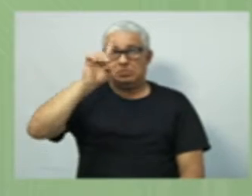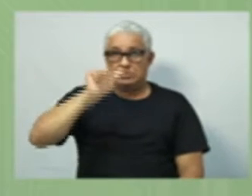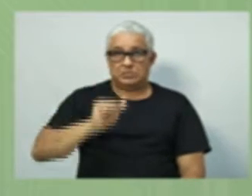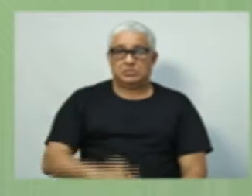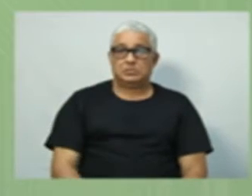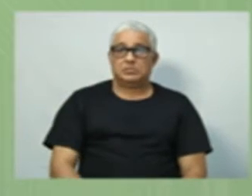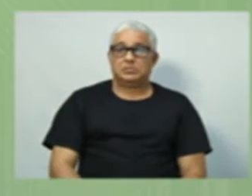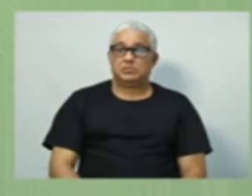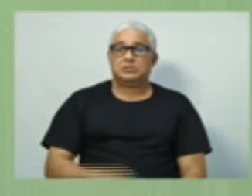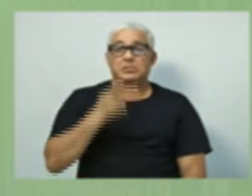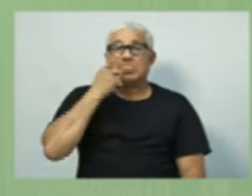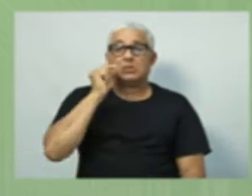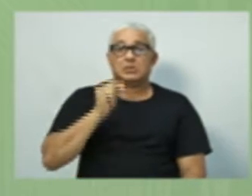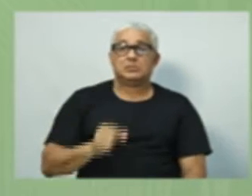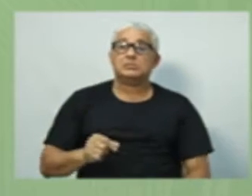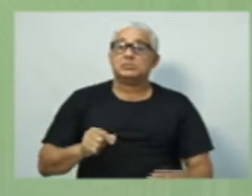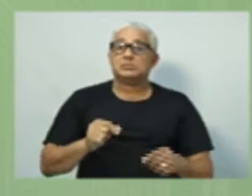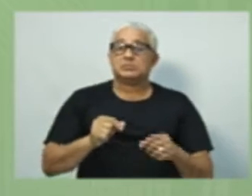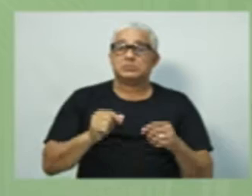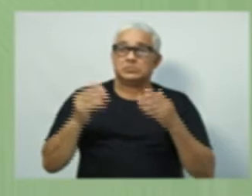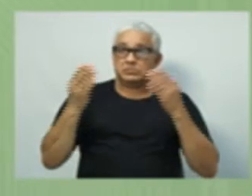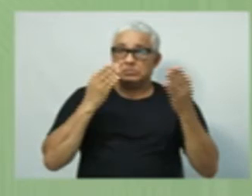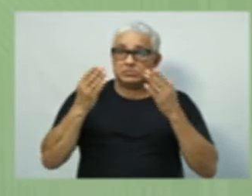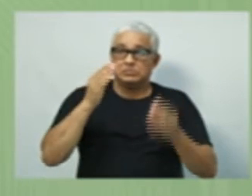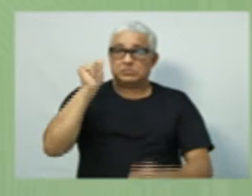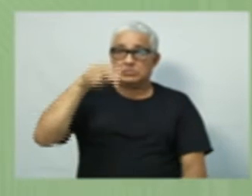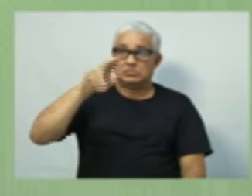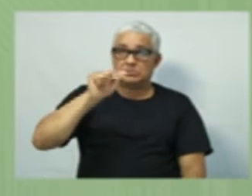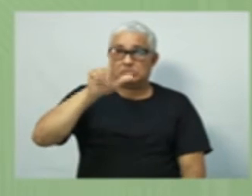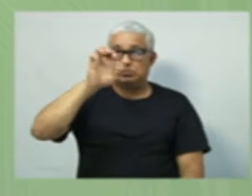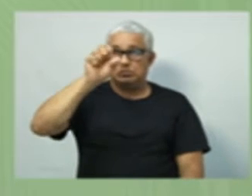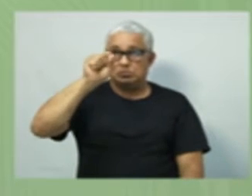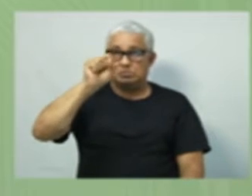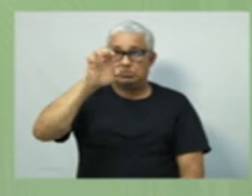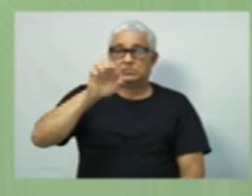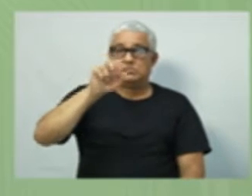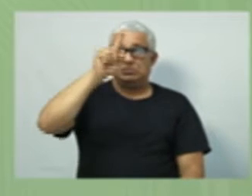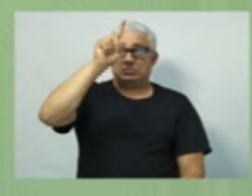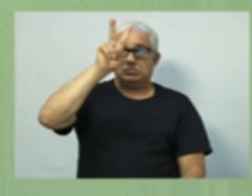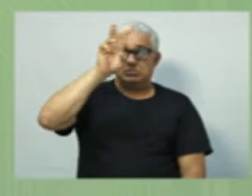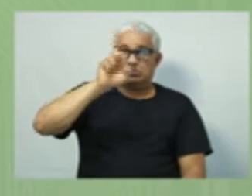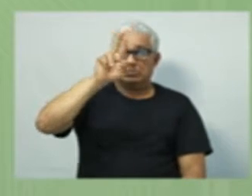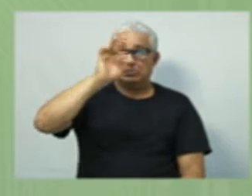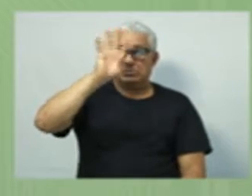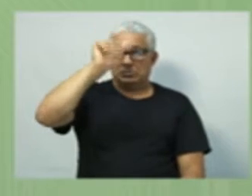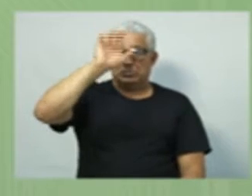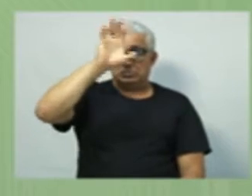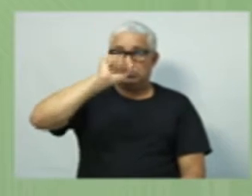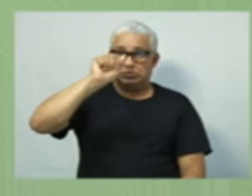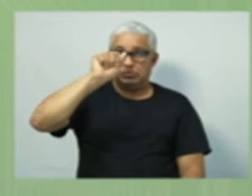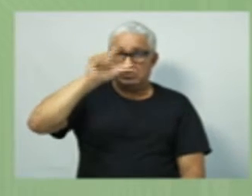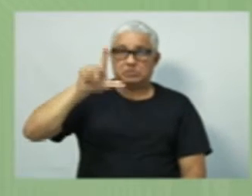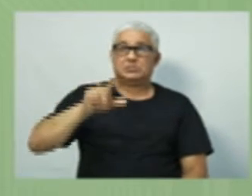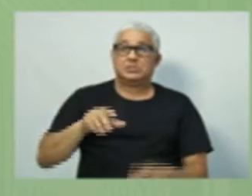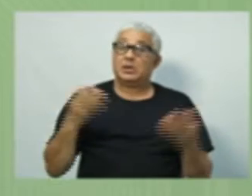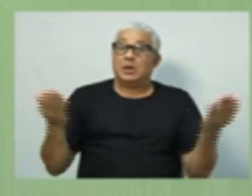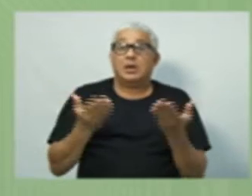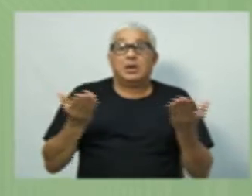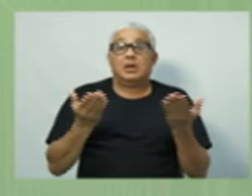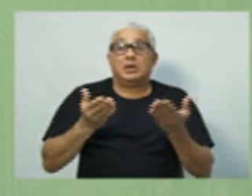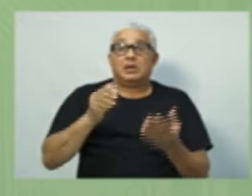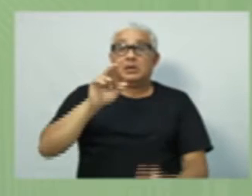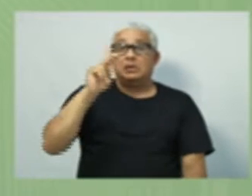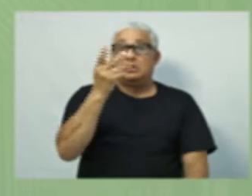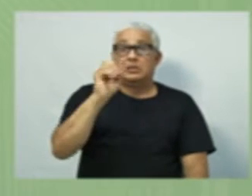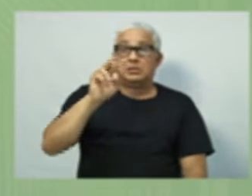estamos falando da análise de ética e análise horizontal análise horizontal ela indica evolução das